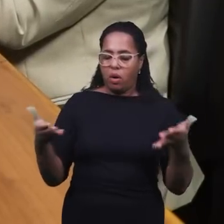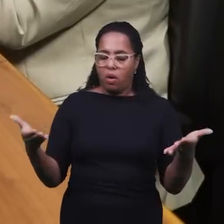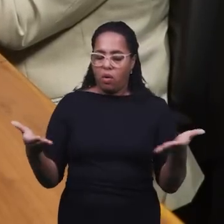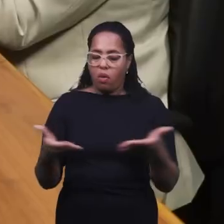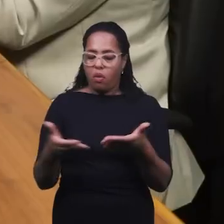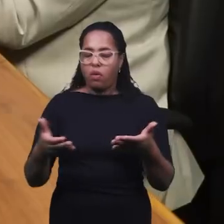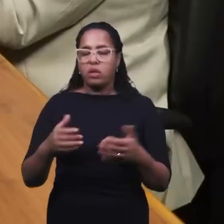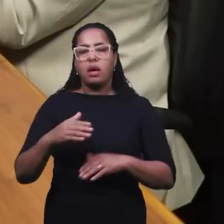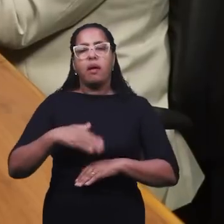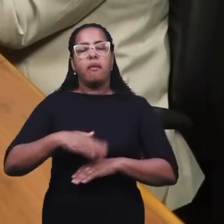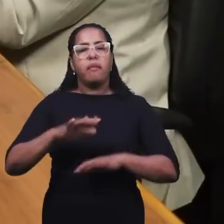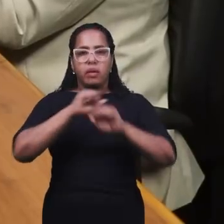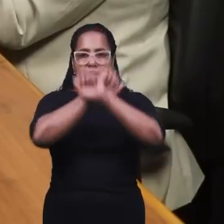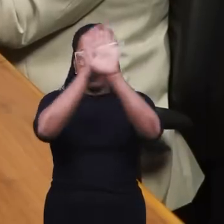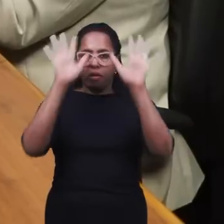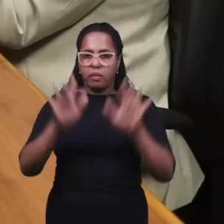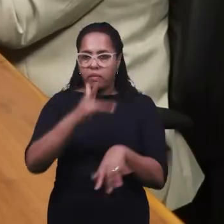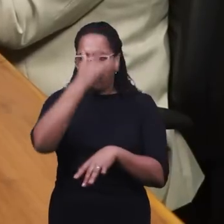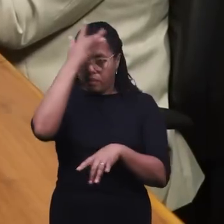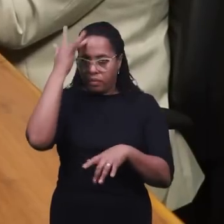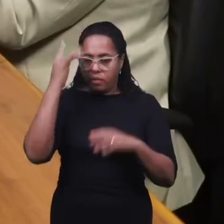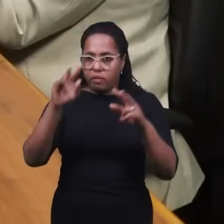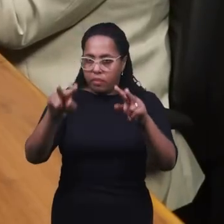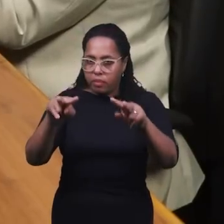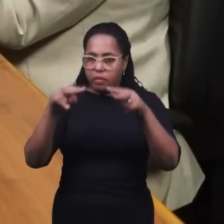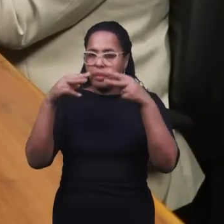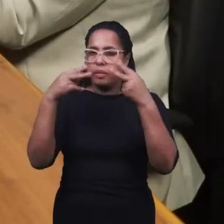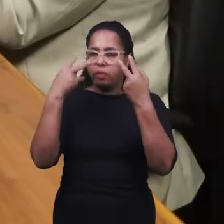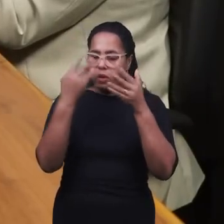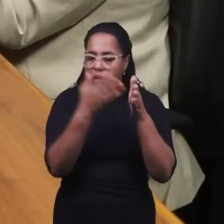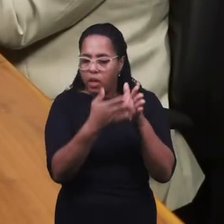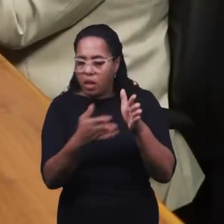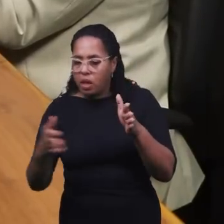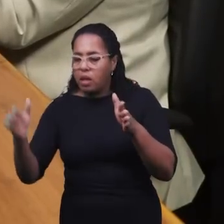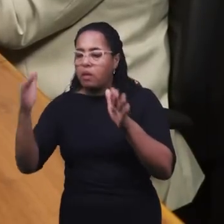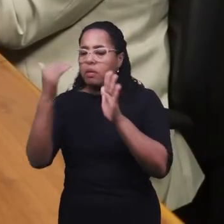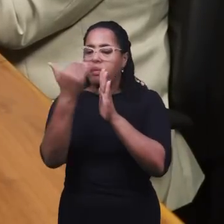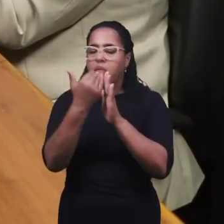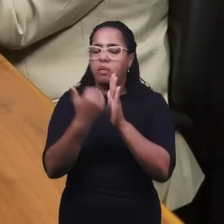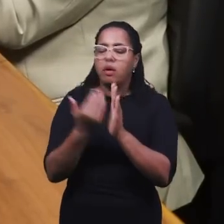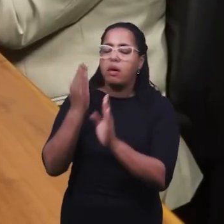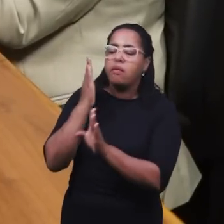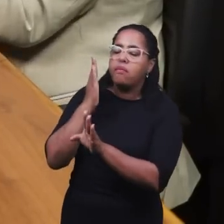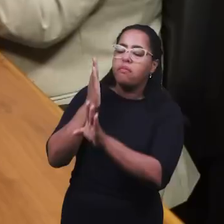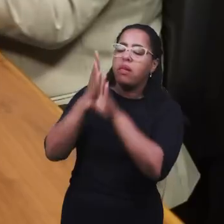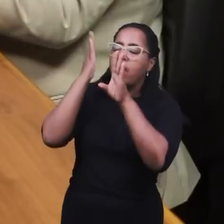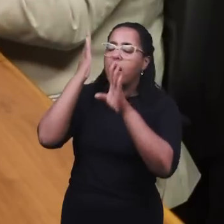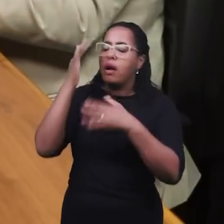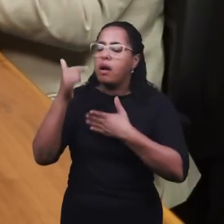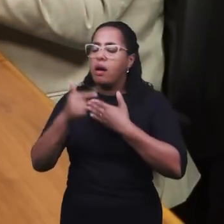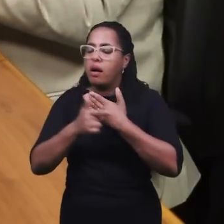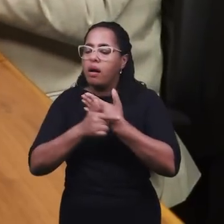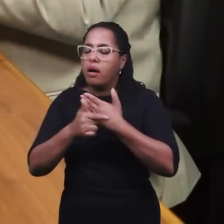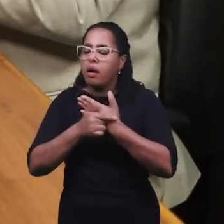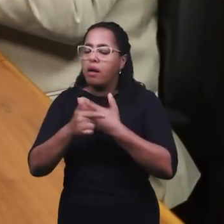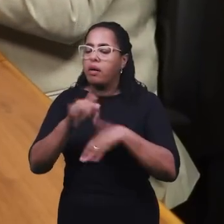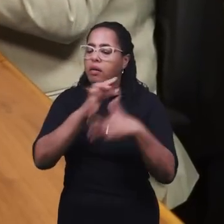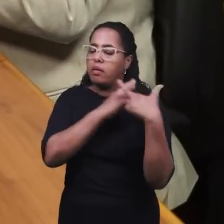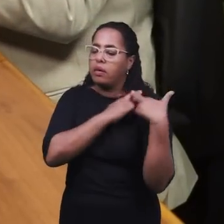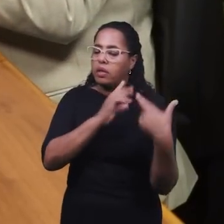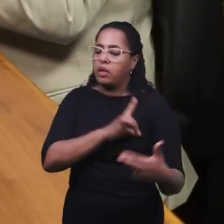creio que na nossa próxima edição, na semana que vem, no momento em que a gente abordar o diaconato